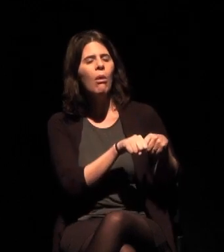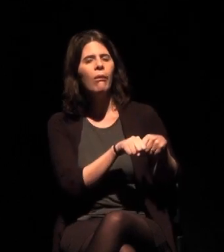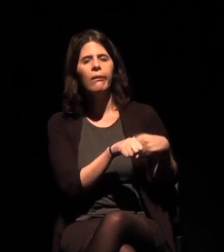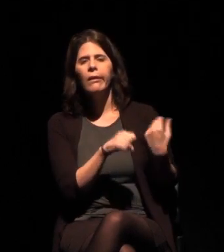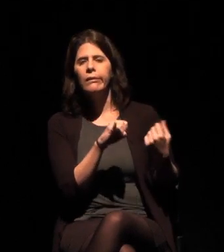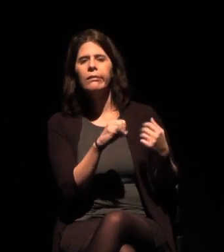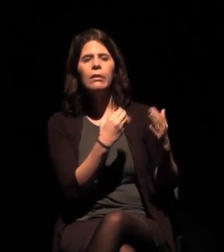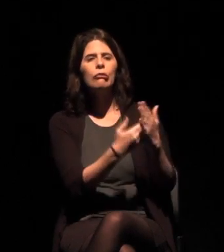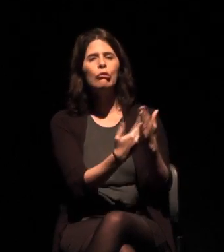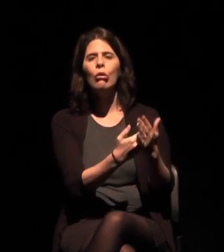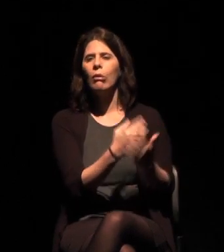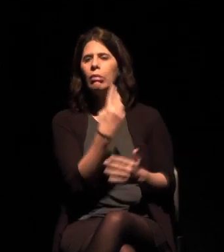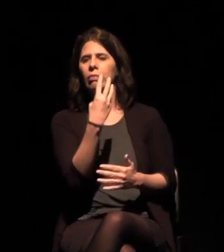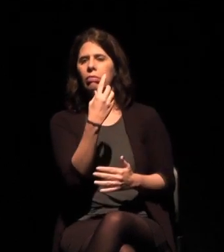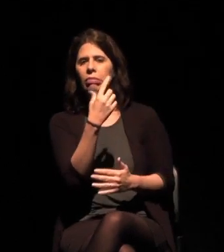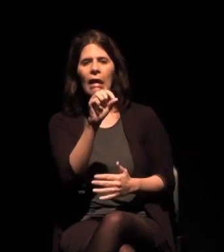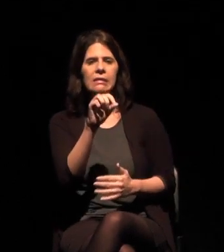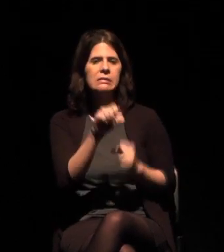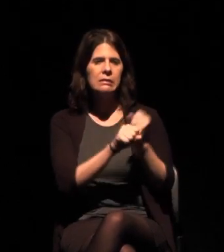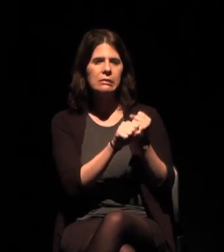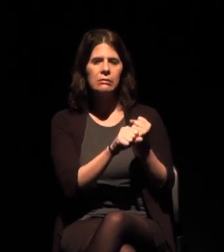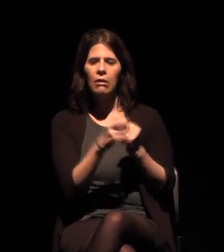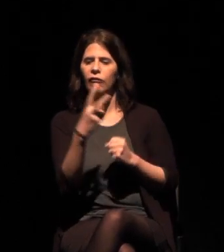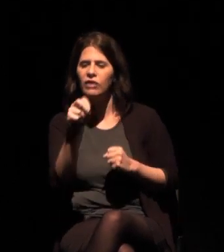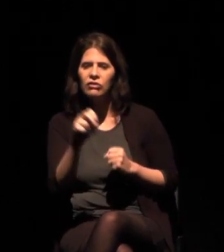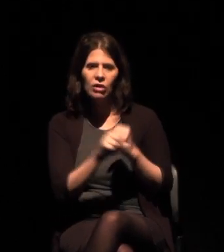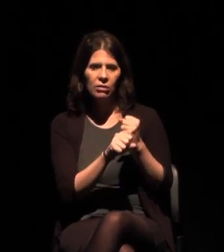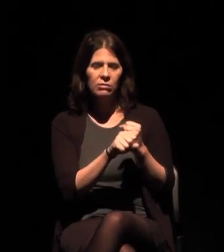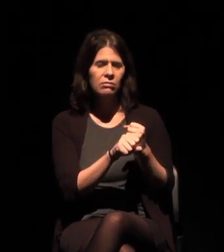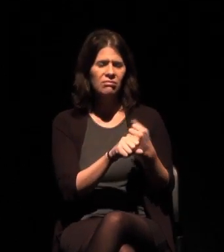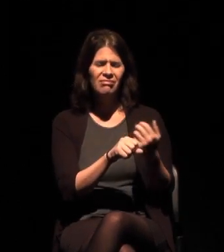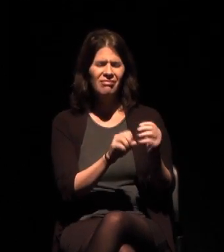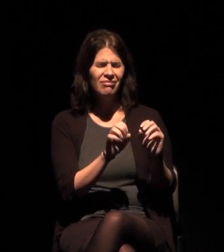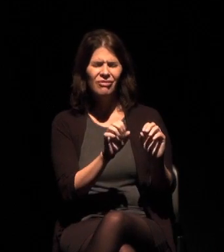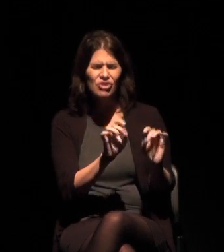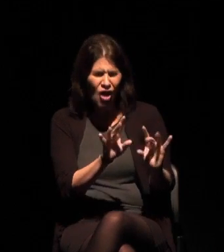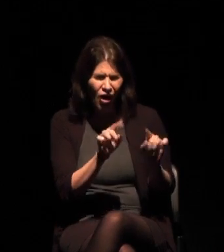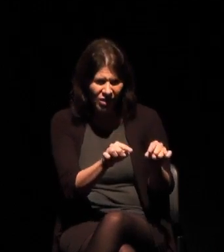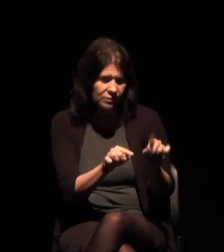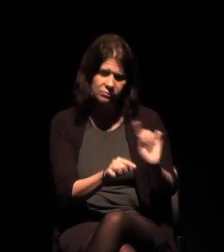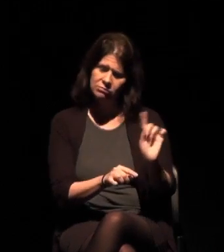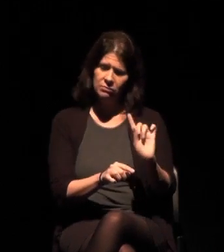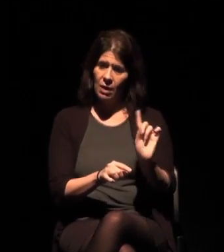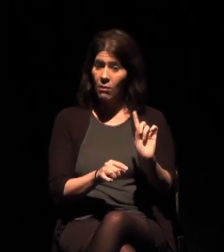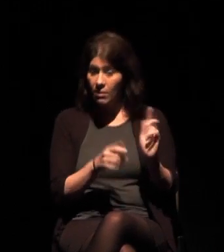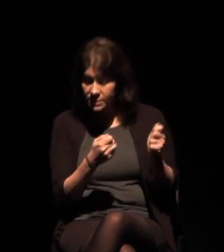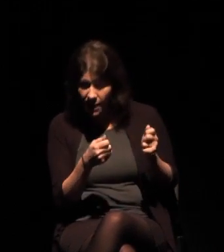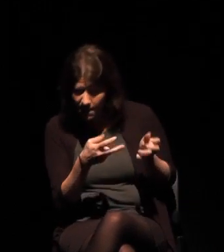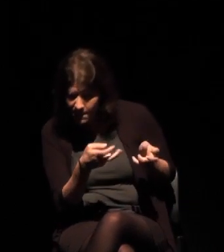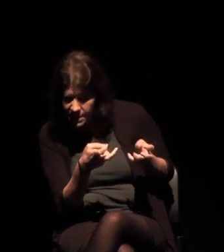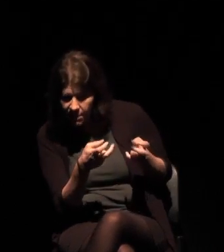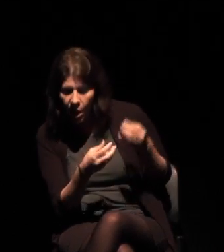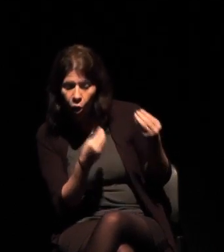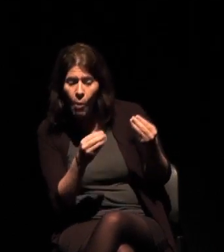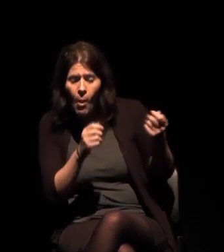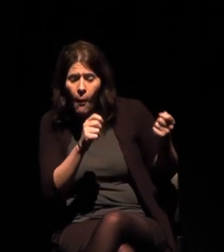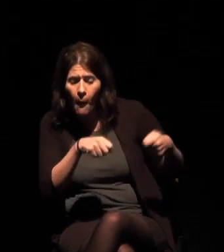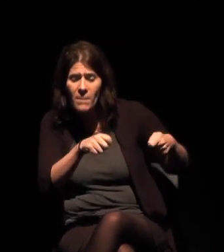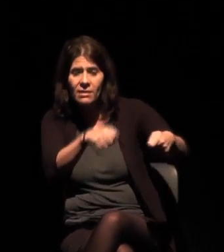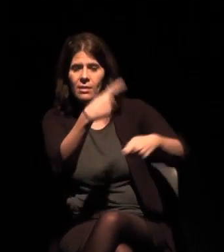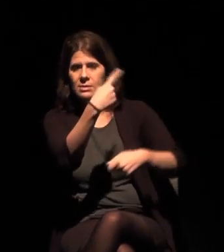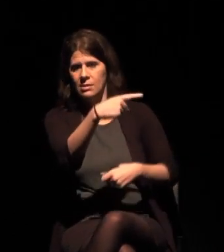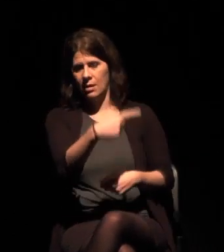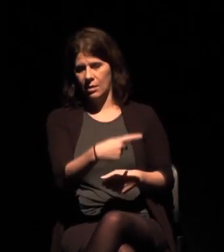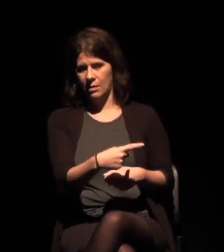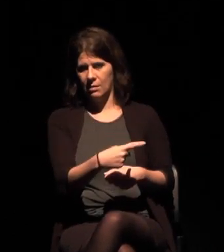anos ou 20 anos e factos ver que competências é que a gente estava e deve ser todos